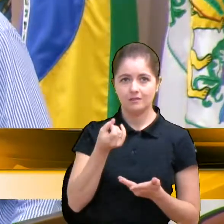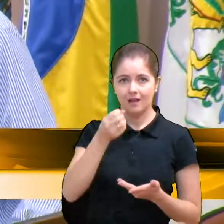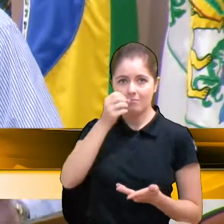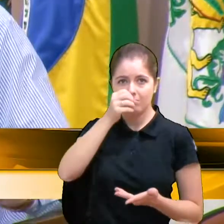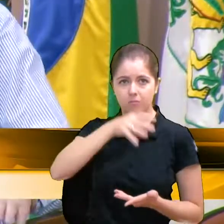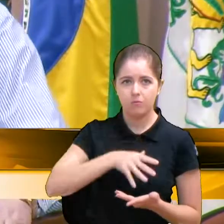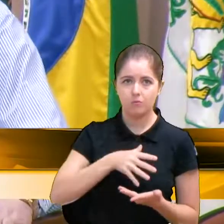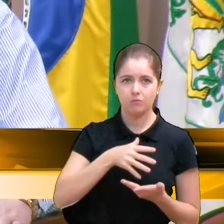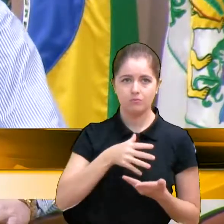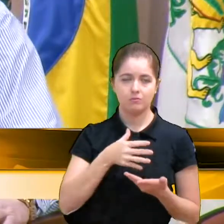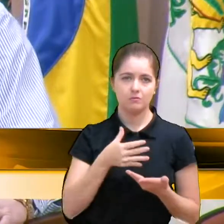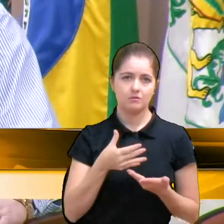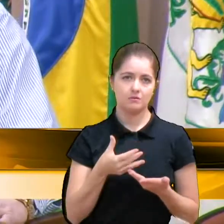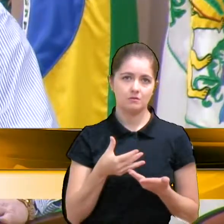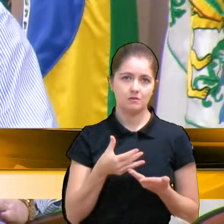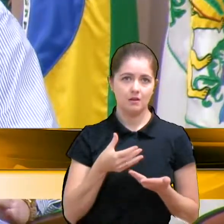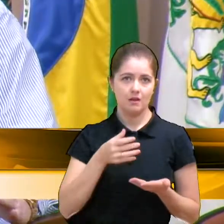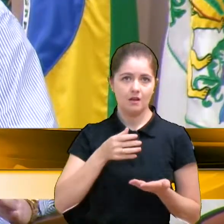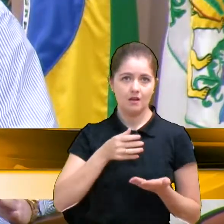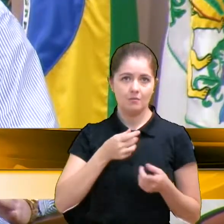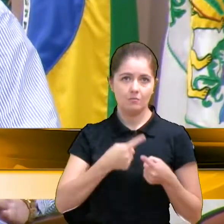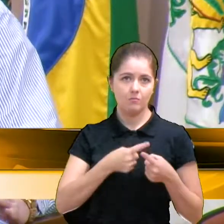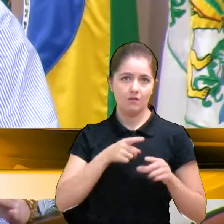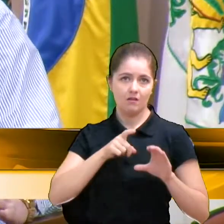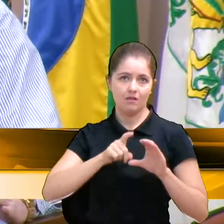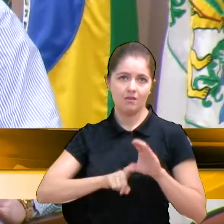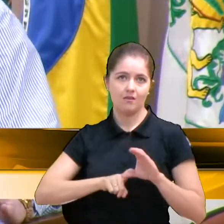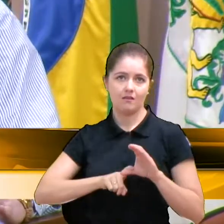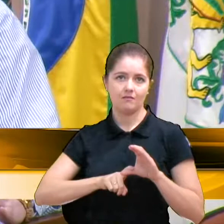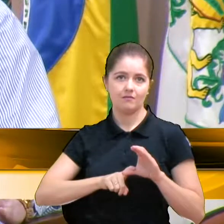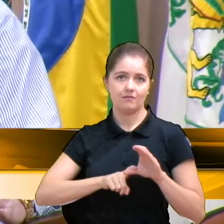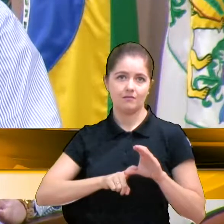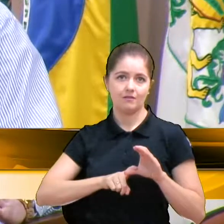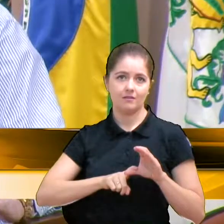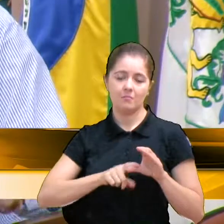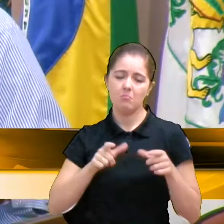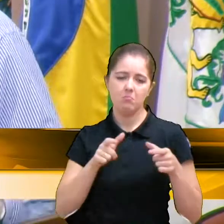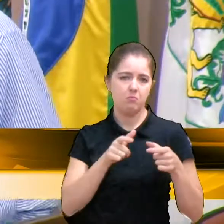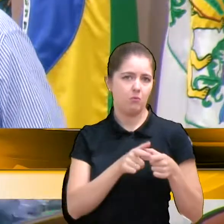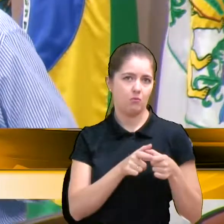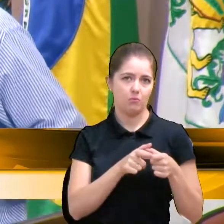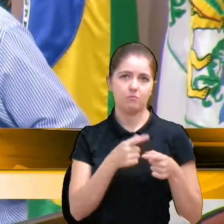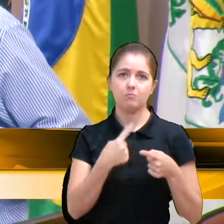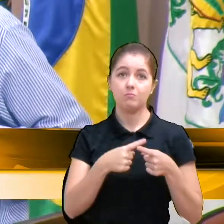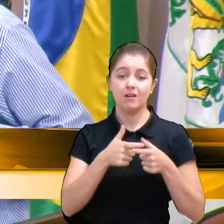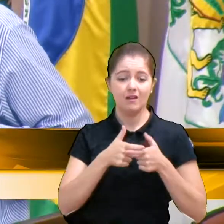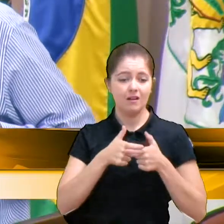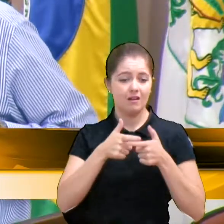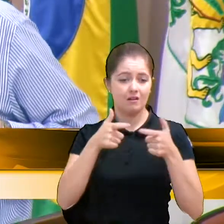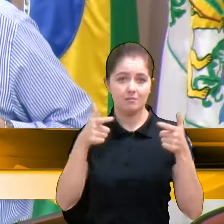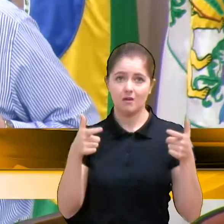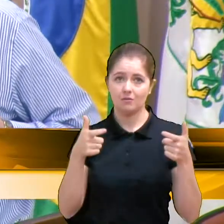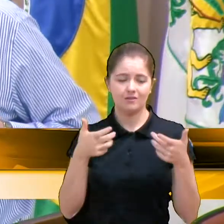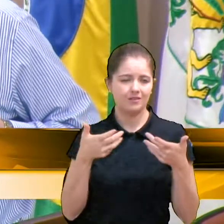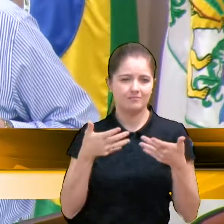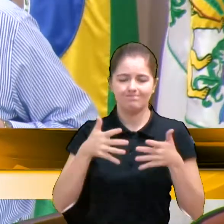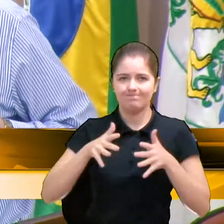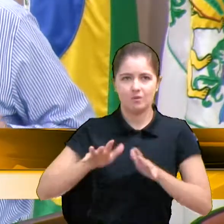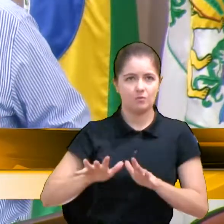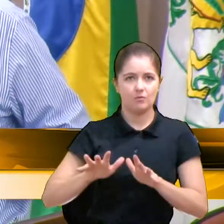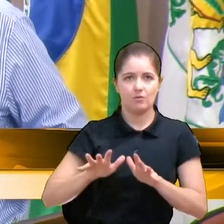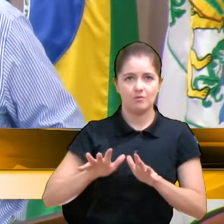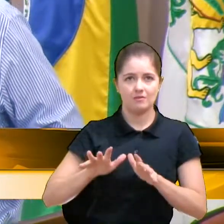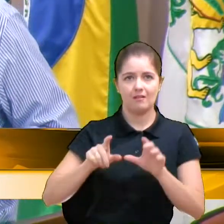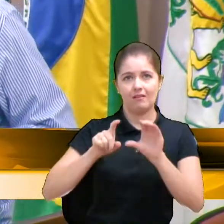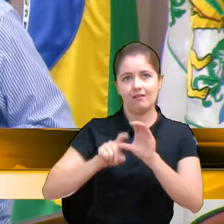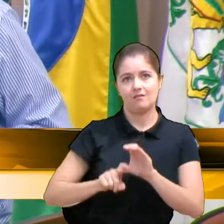da condição de devedor, é porque é uma meia dúzia. Mas a grande maioria, realmente, ninguém gosta de ficar devendo para